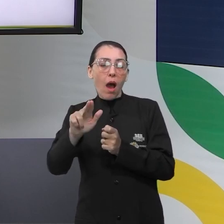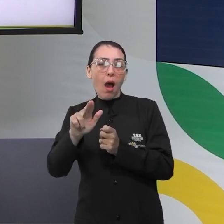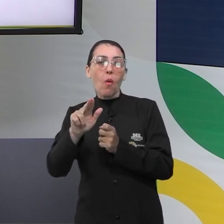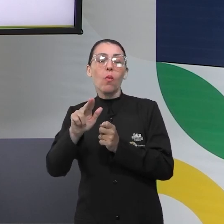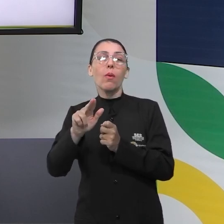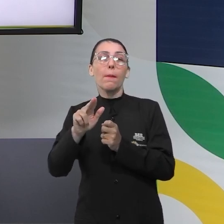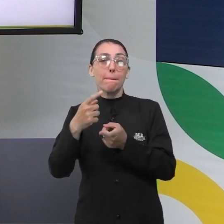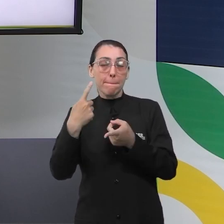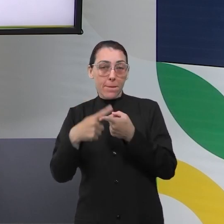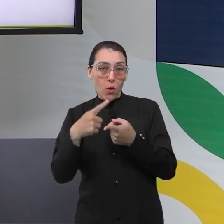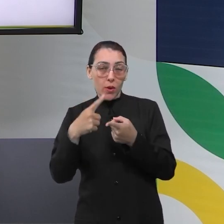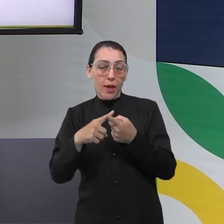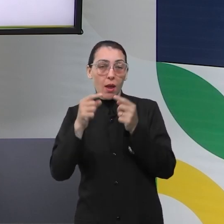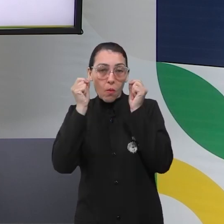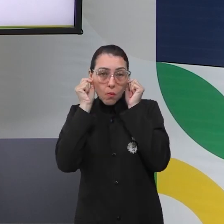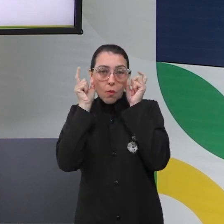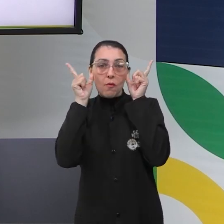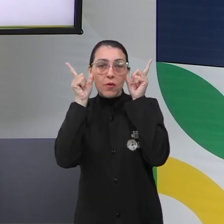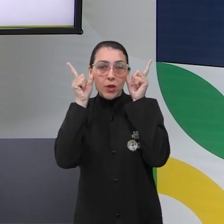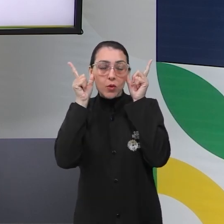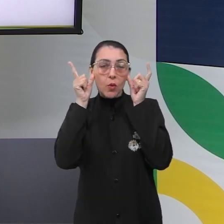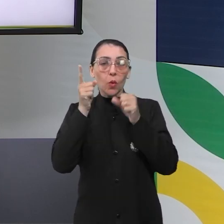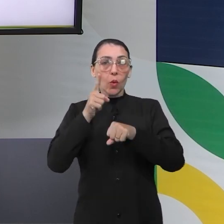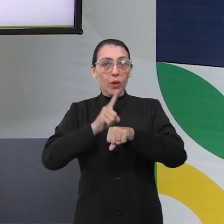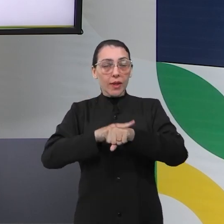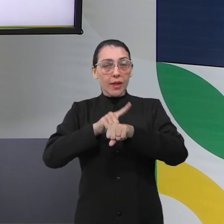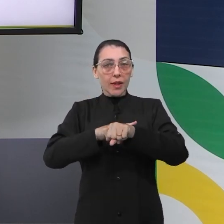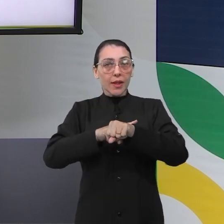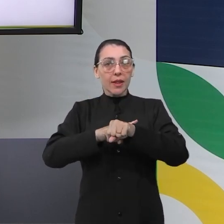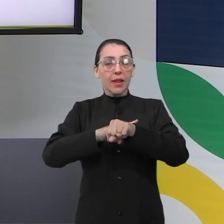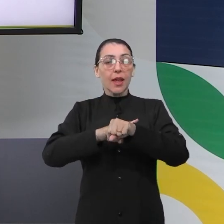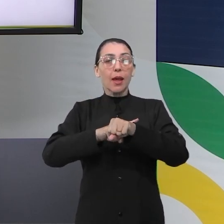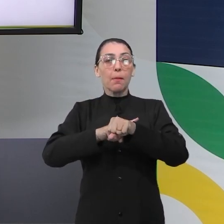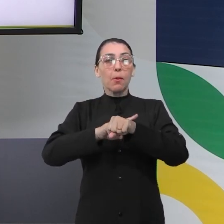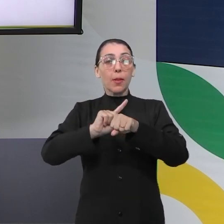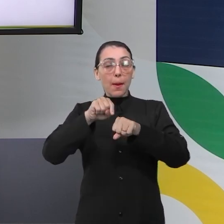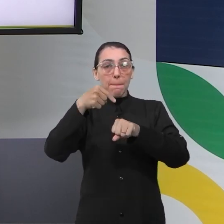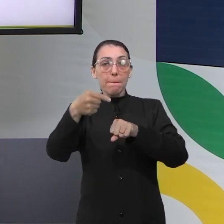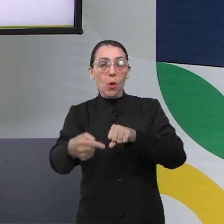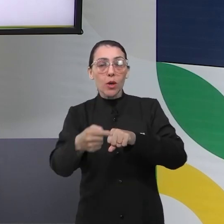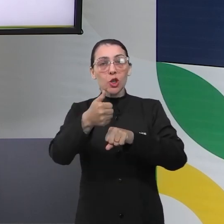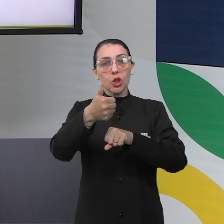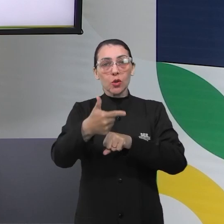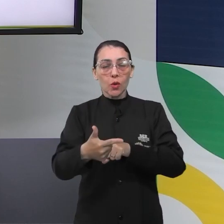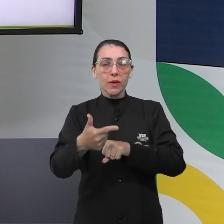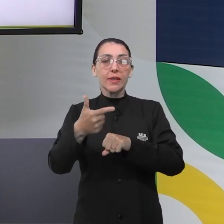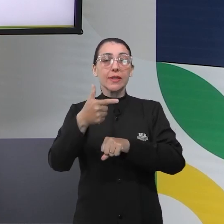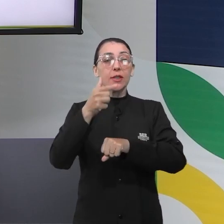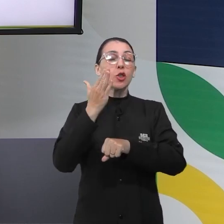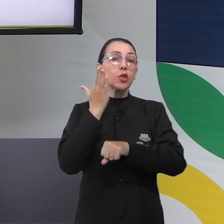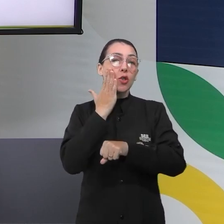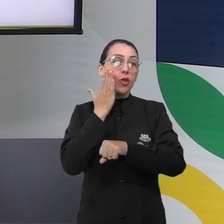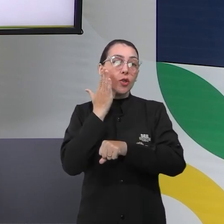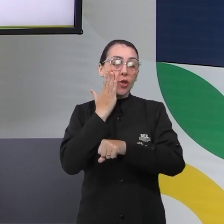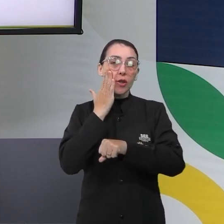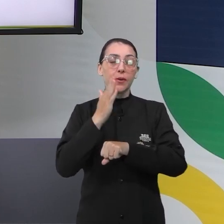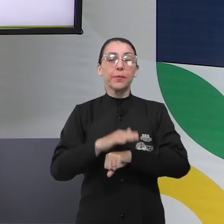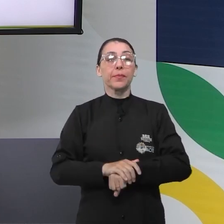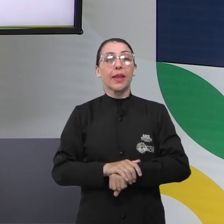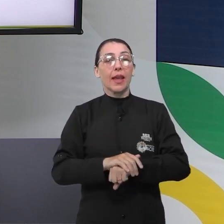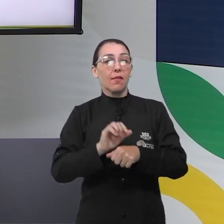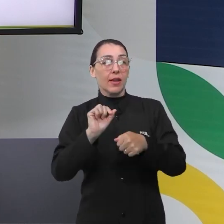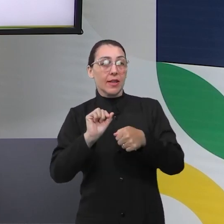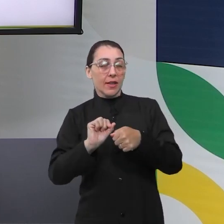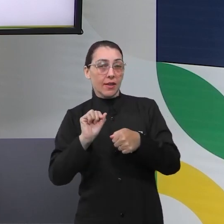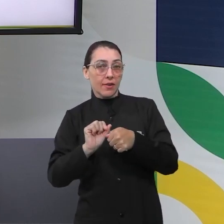abrir o ouvido com um tempo posterior a 12 dias. Então, ele vai